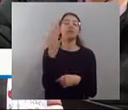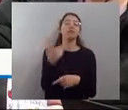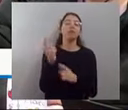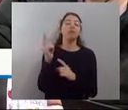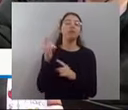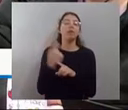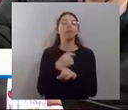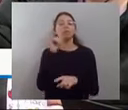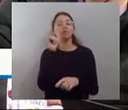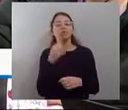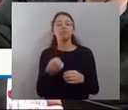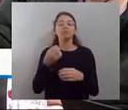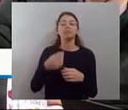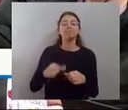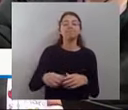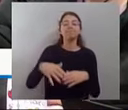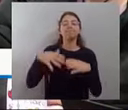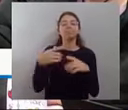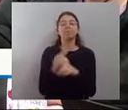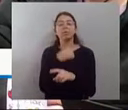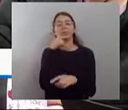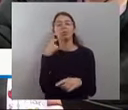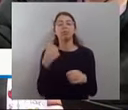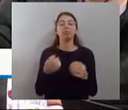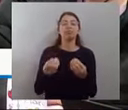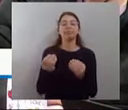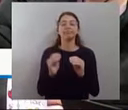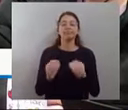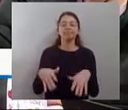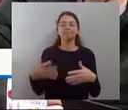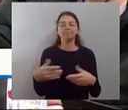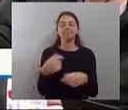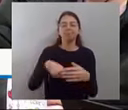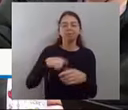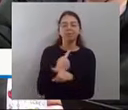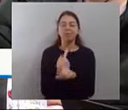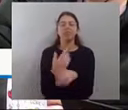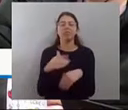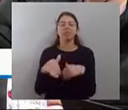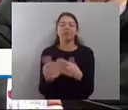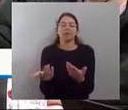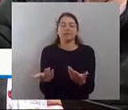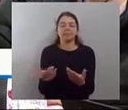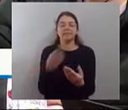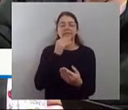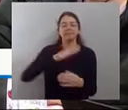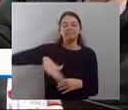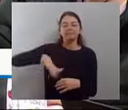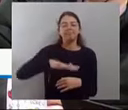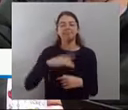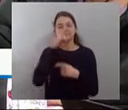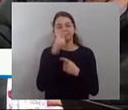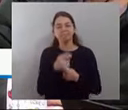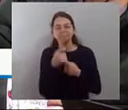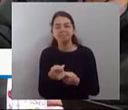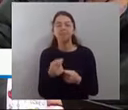uns doces. Volto a referir um dos objetivos, a salvaguarda de solos com potencial estratégico e produção agrícola, integrando